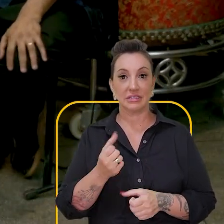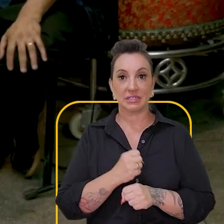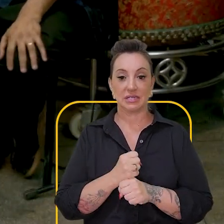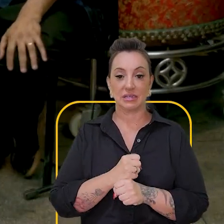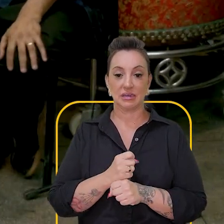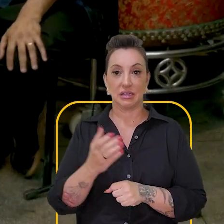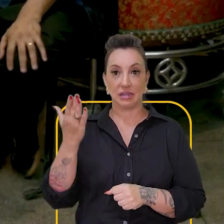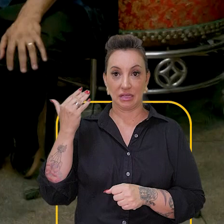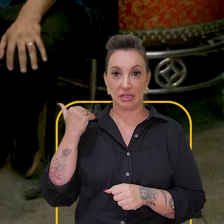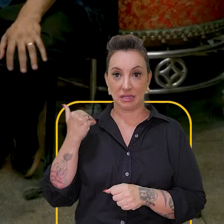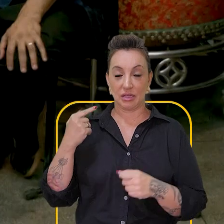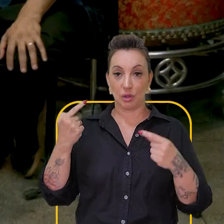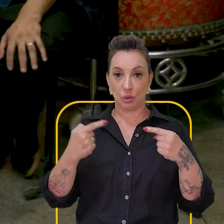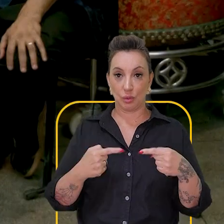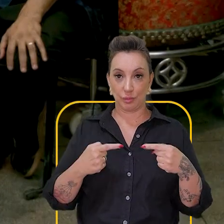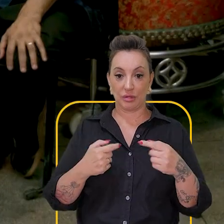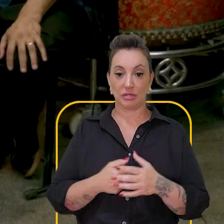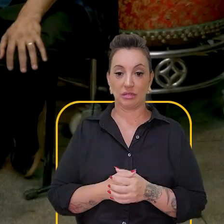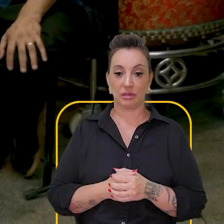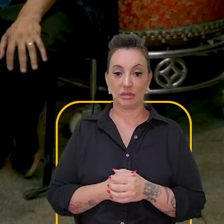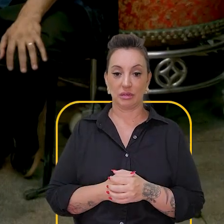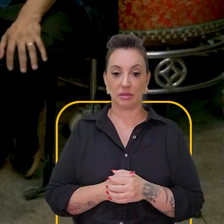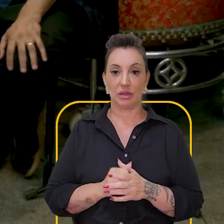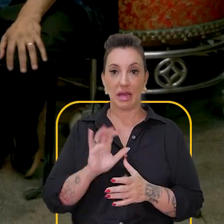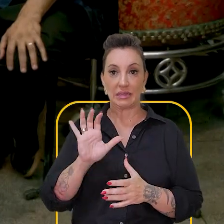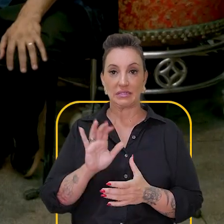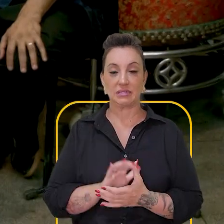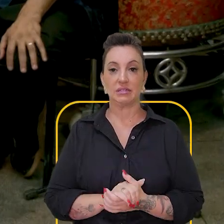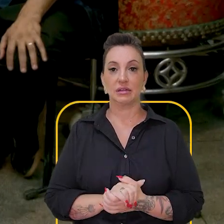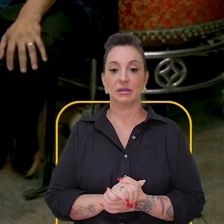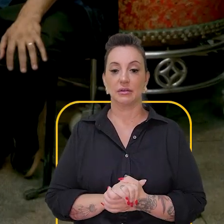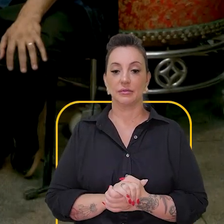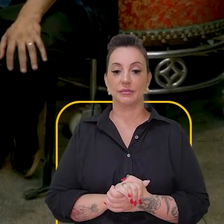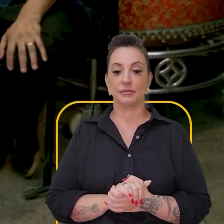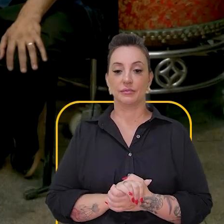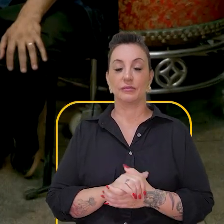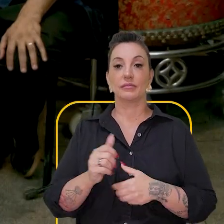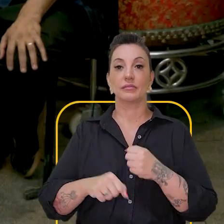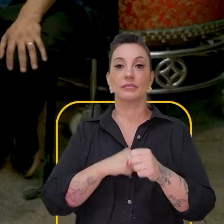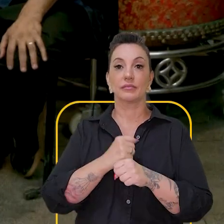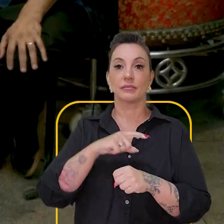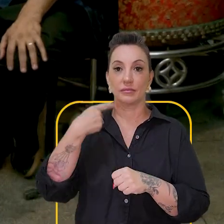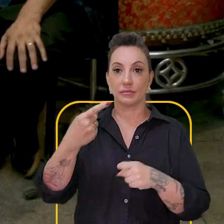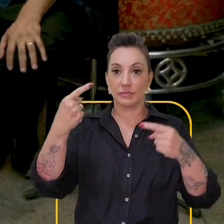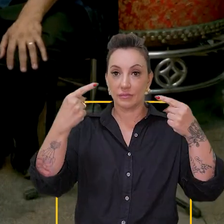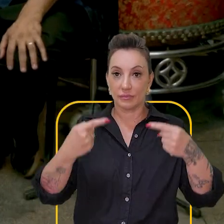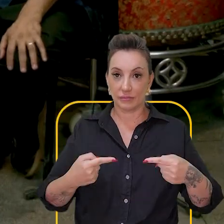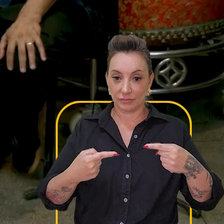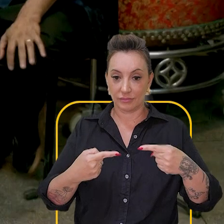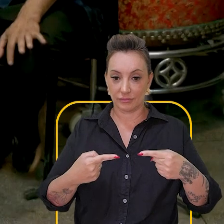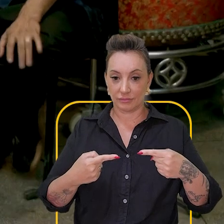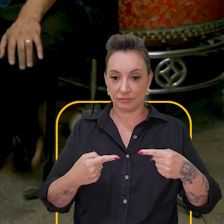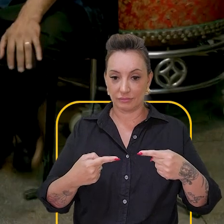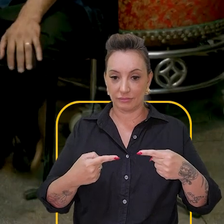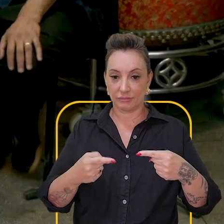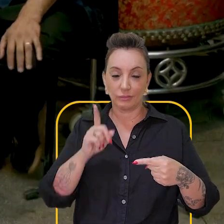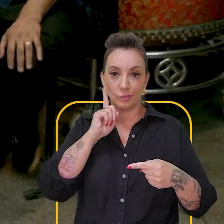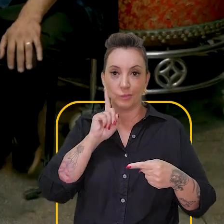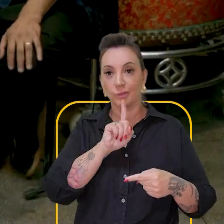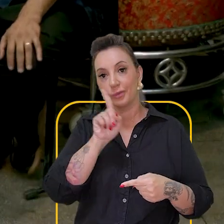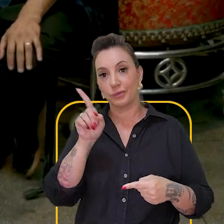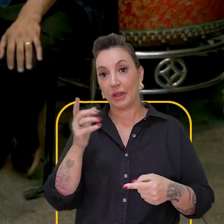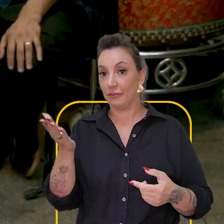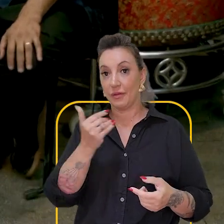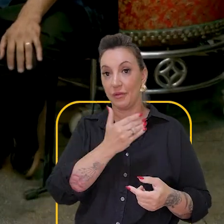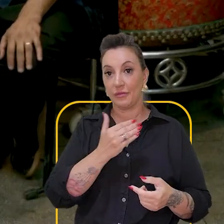uma competição em baltimor vamos vamos vamos vamos tá um ano poupando é um ano ia tudo do bolso É isso